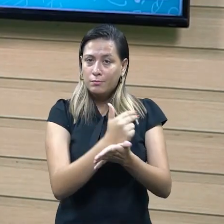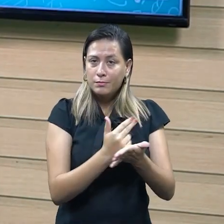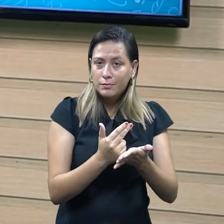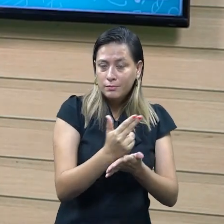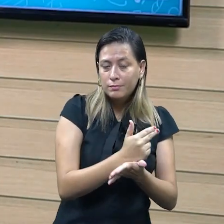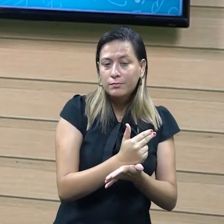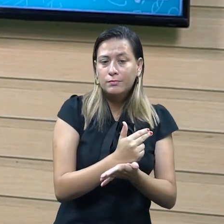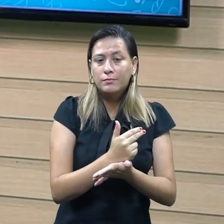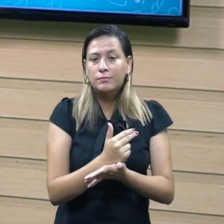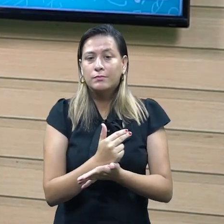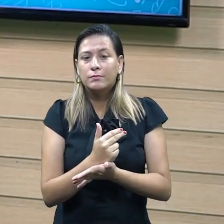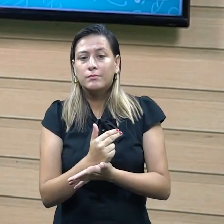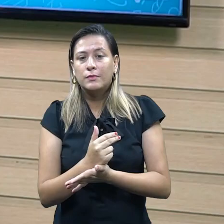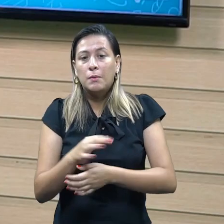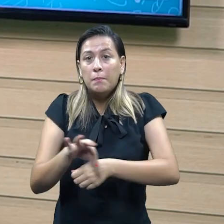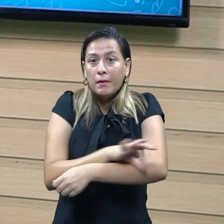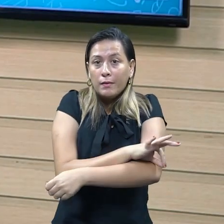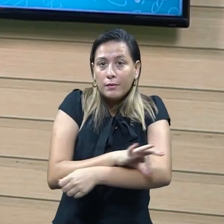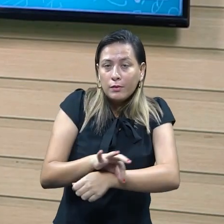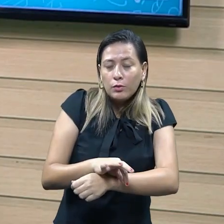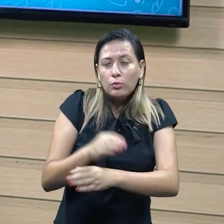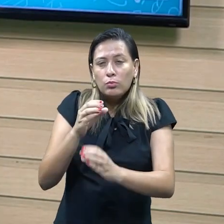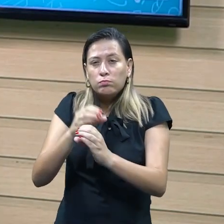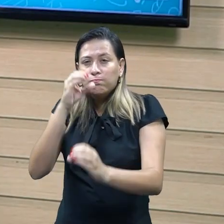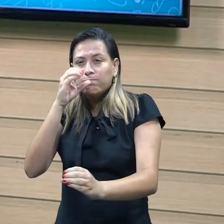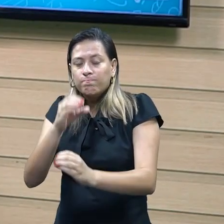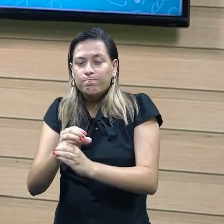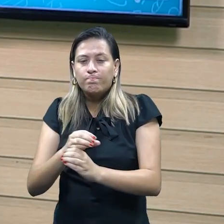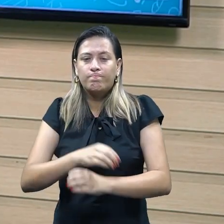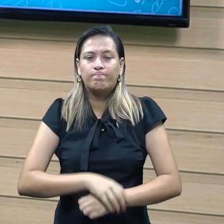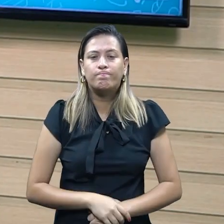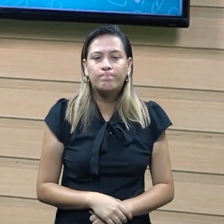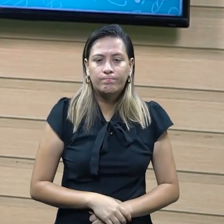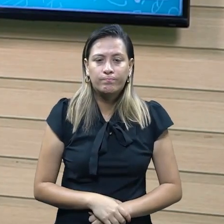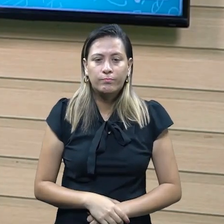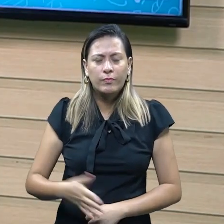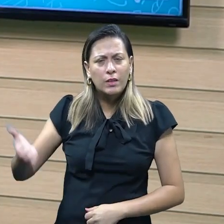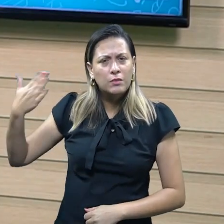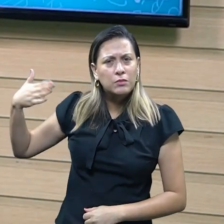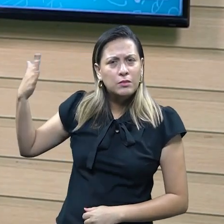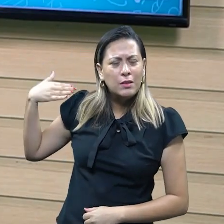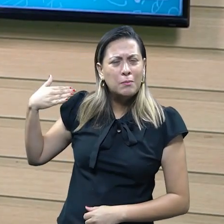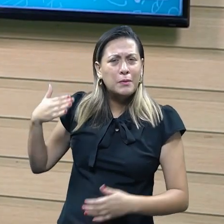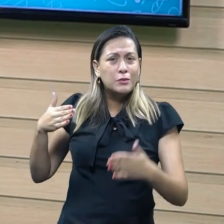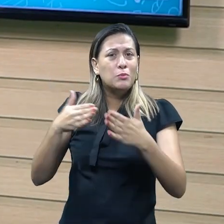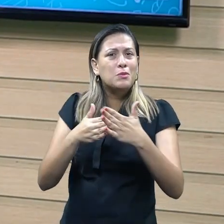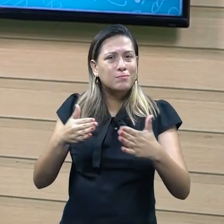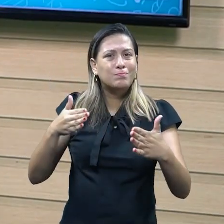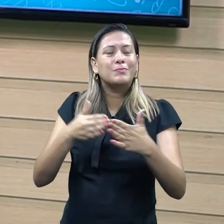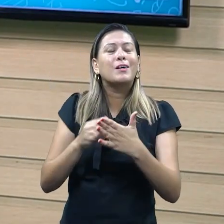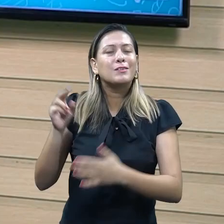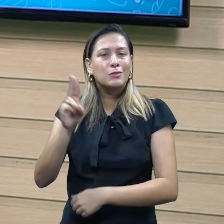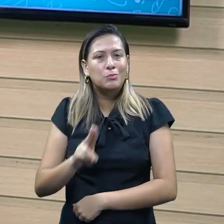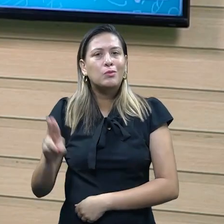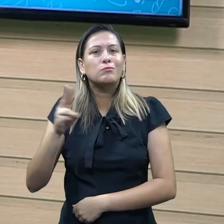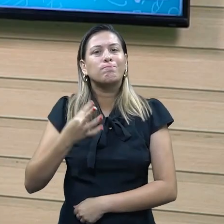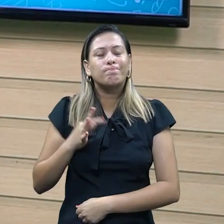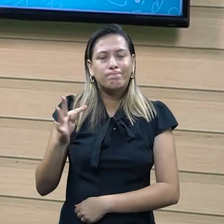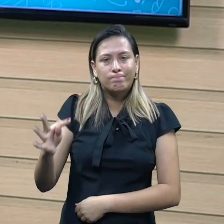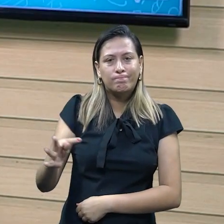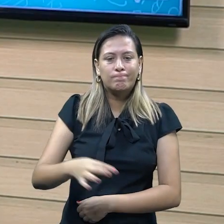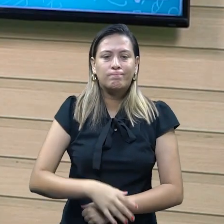desenho, para a área de arquitetura, para a área de engenharia. Porque antes nós tínhamos uma limitação dessa aplicação dessa